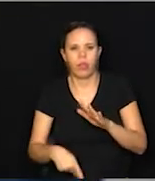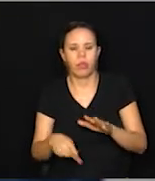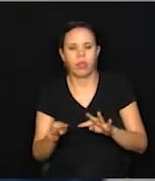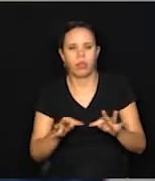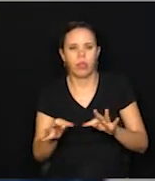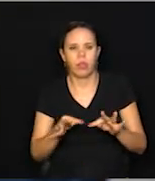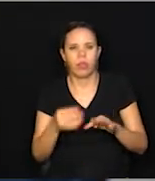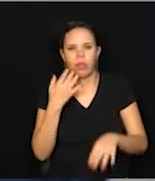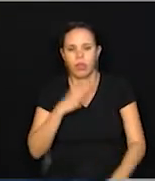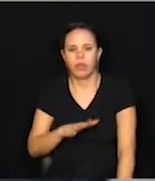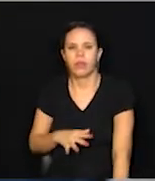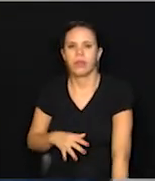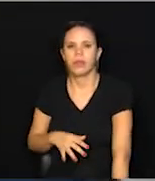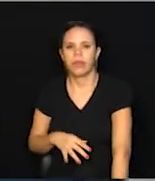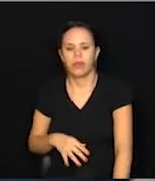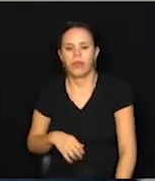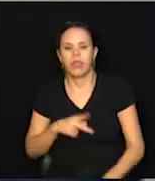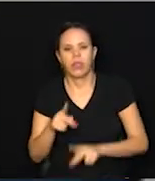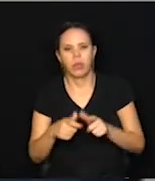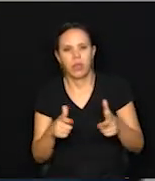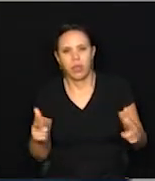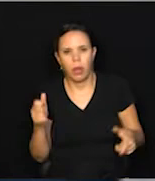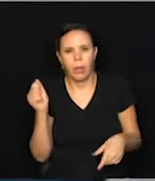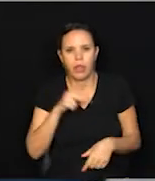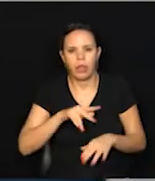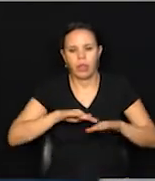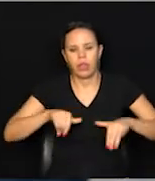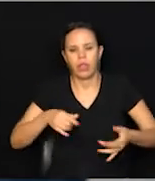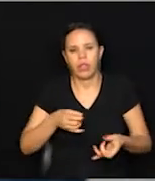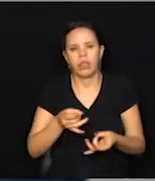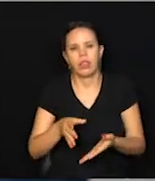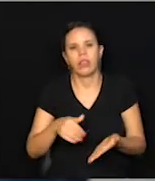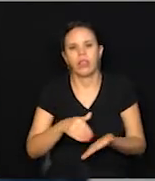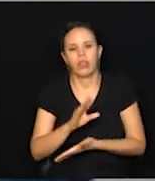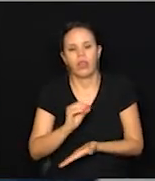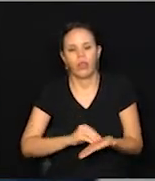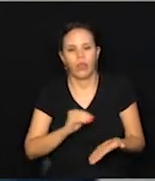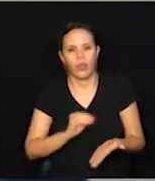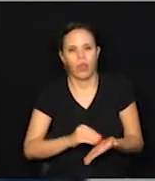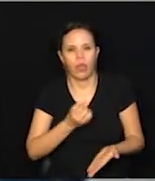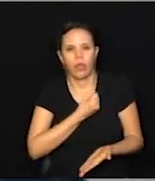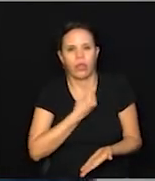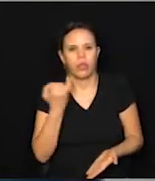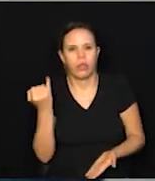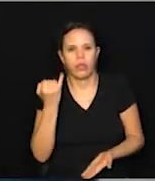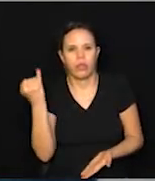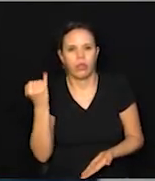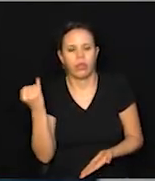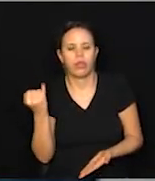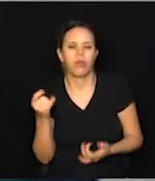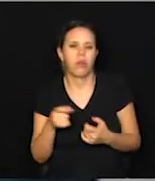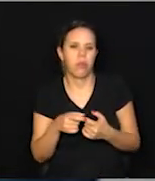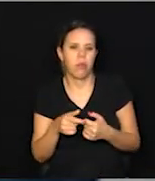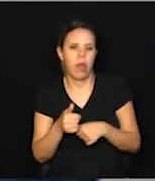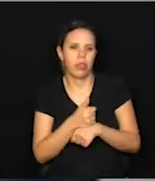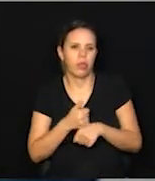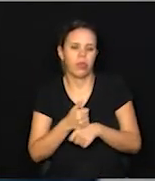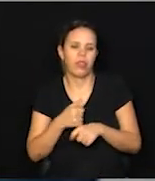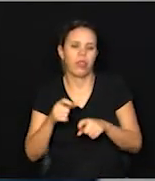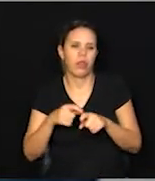com aposentadorias, com saídas, nós temos uma falta de um número significativo de pediatras.